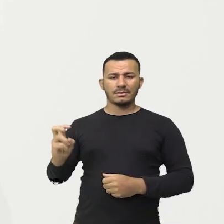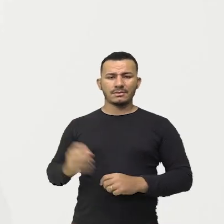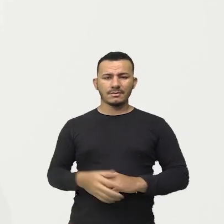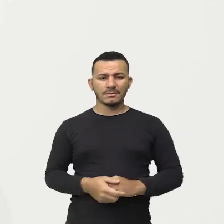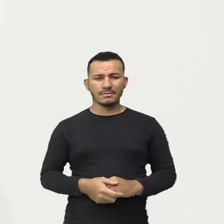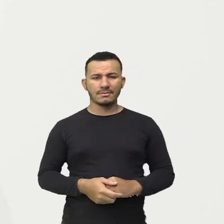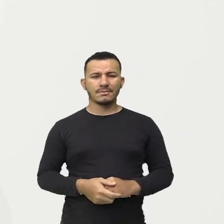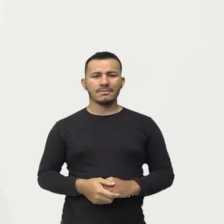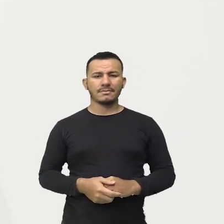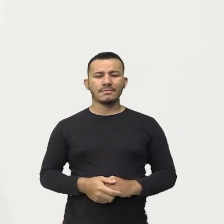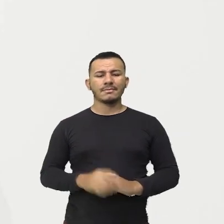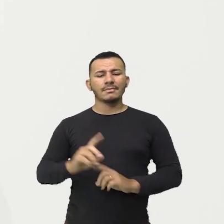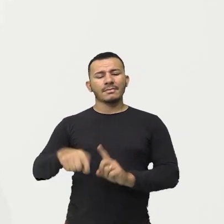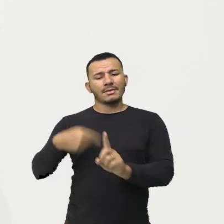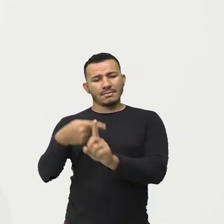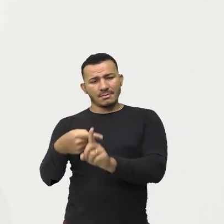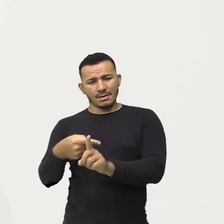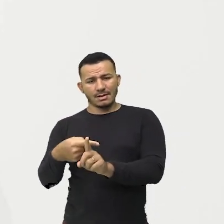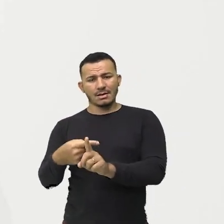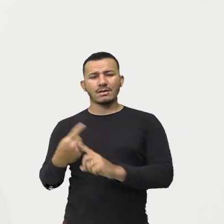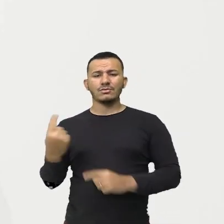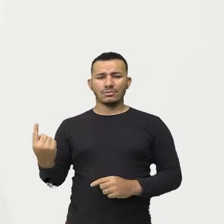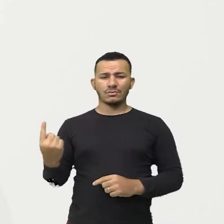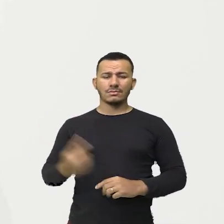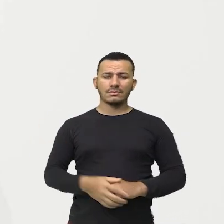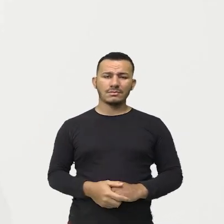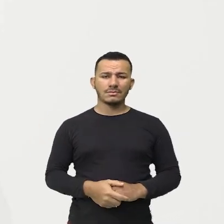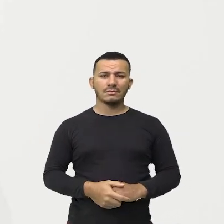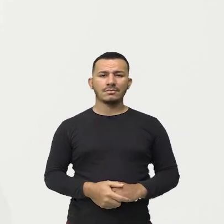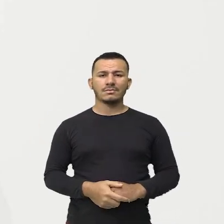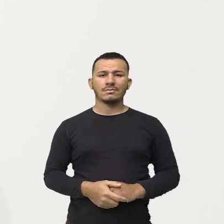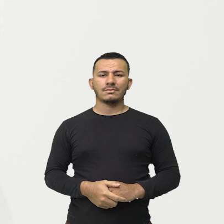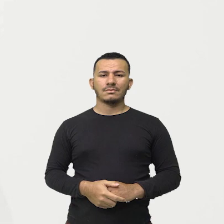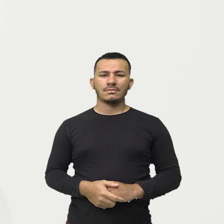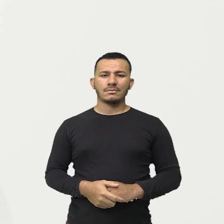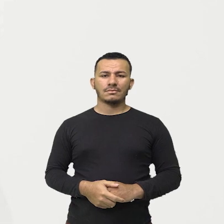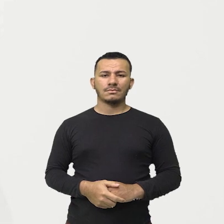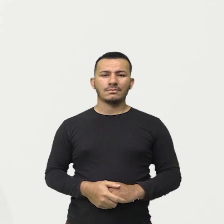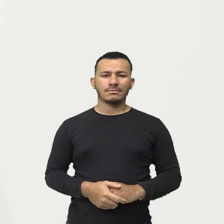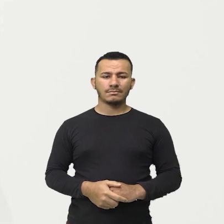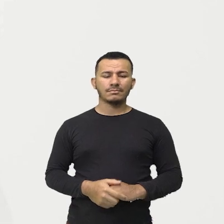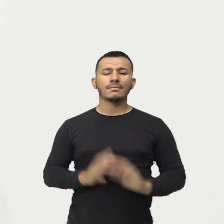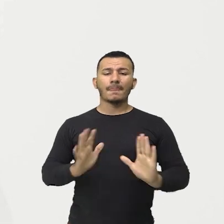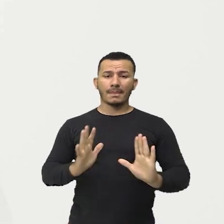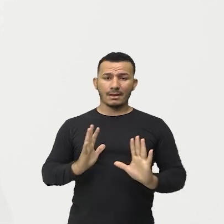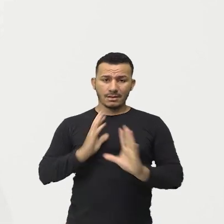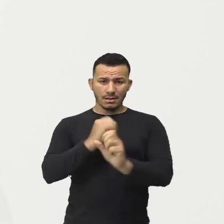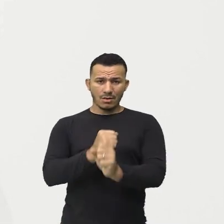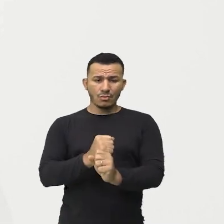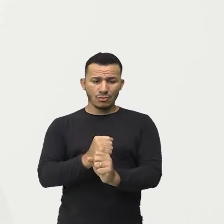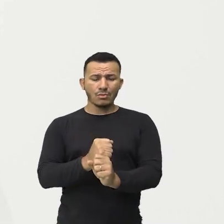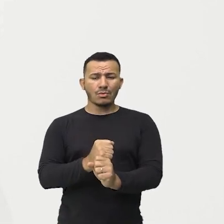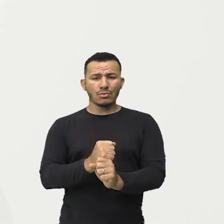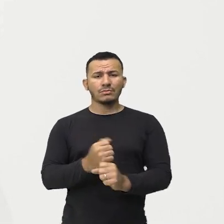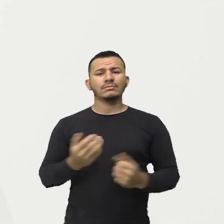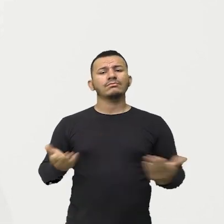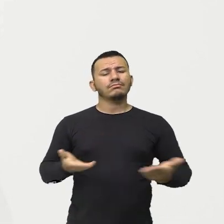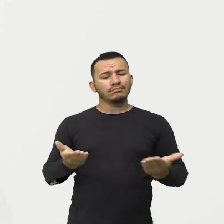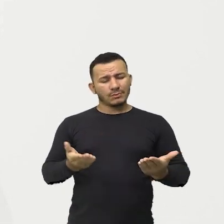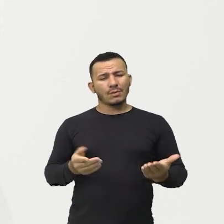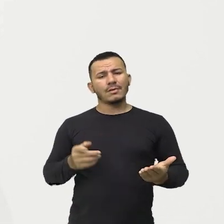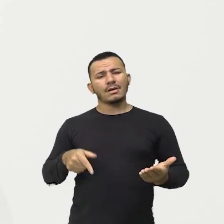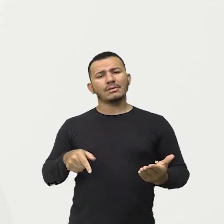35. Mais 1. Feito isso, é só a